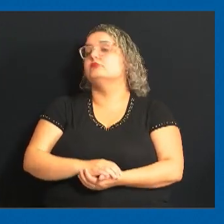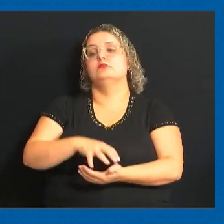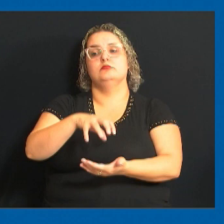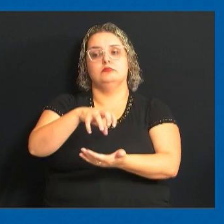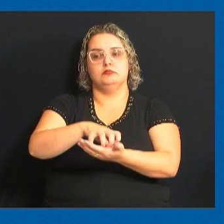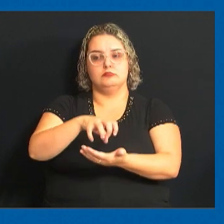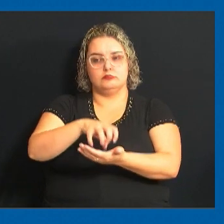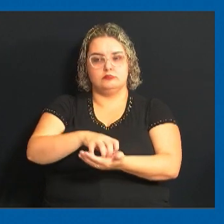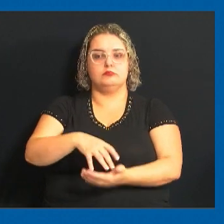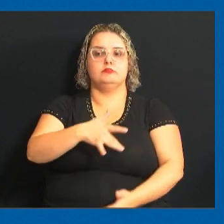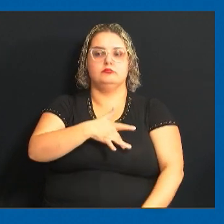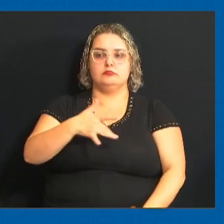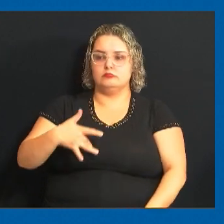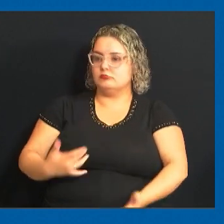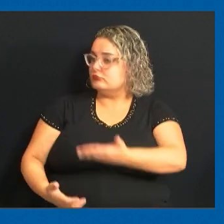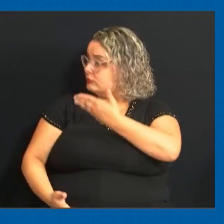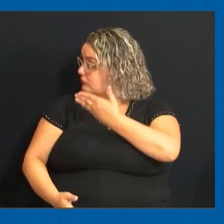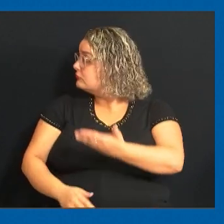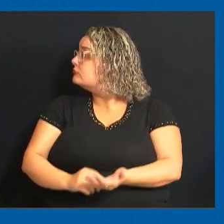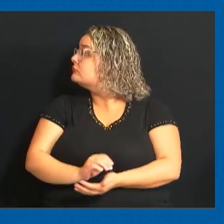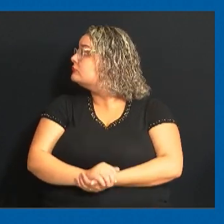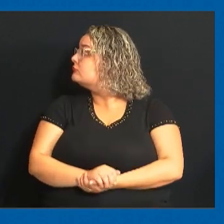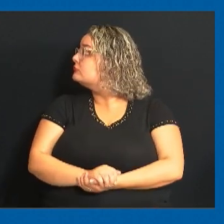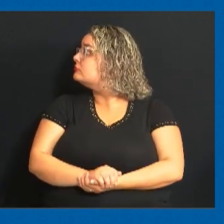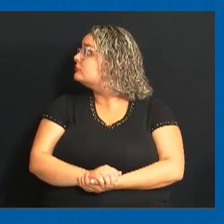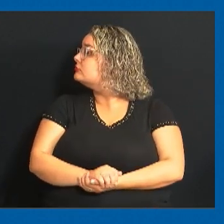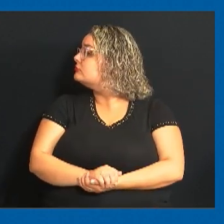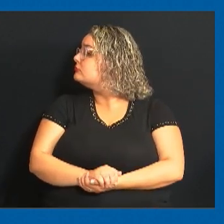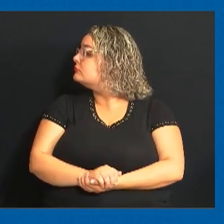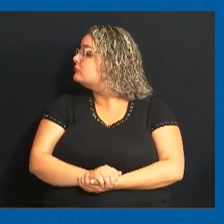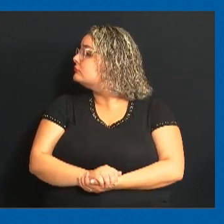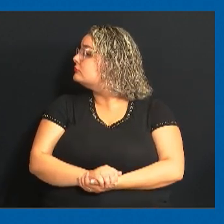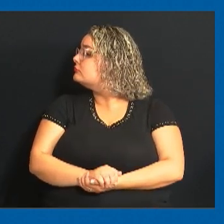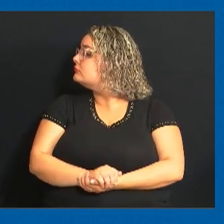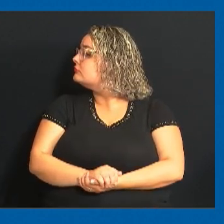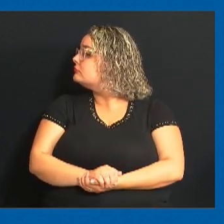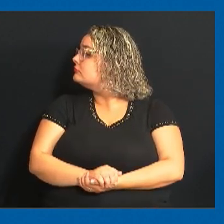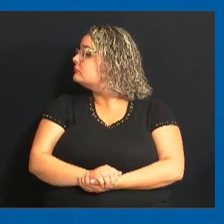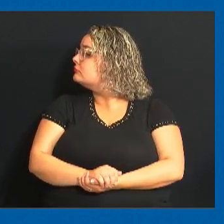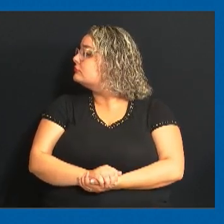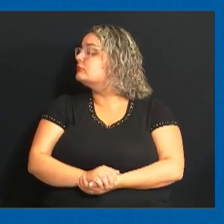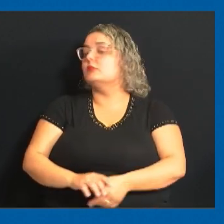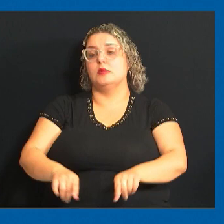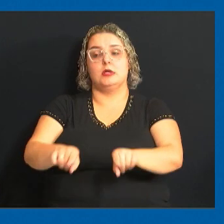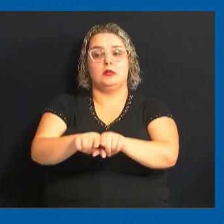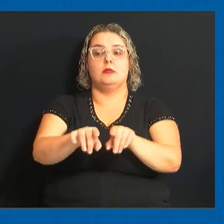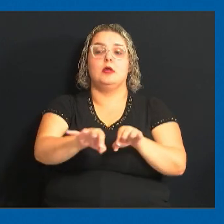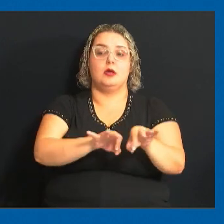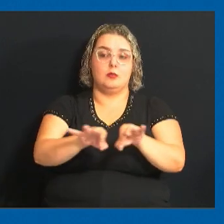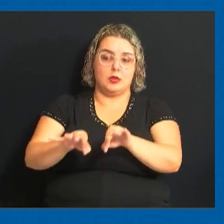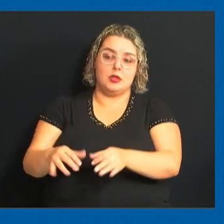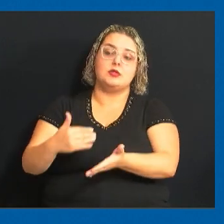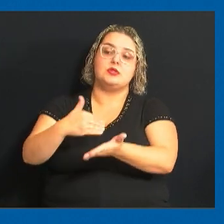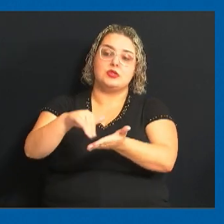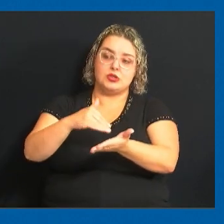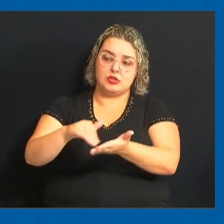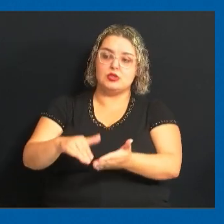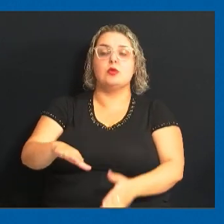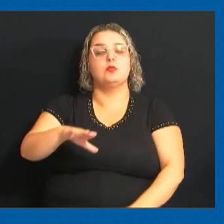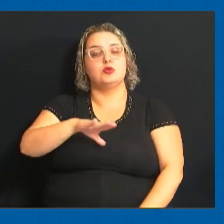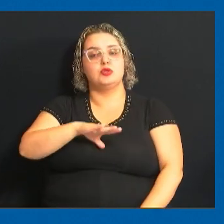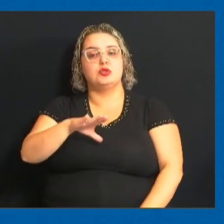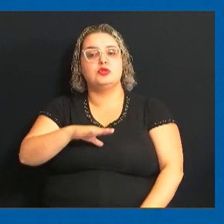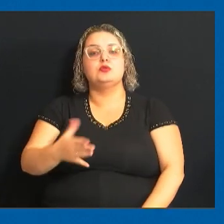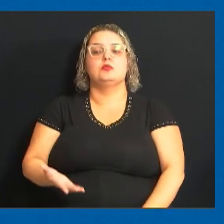Integração, na Vila Castelo Branco, São Bernardo e Aurélia, além de programas da Secretaria Municipal de Saúde e